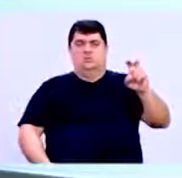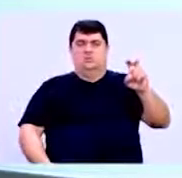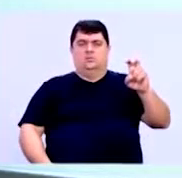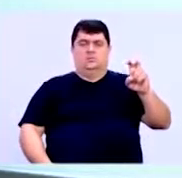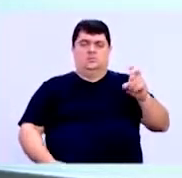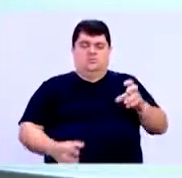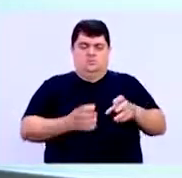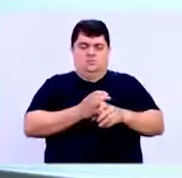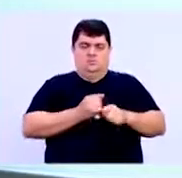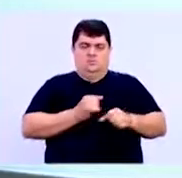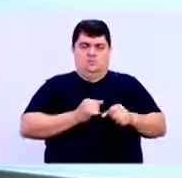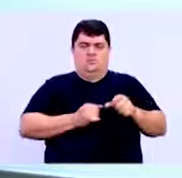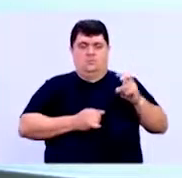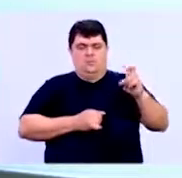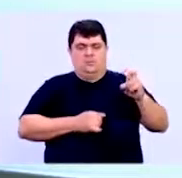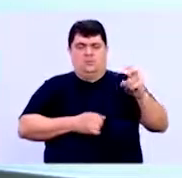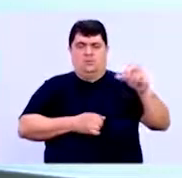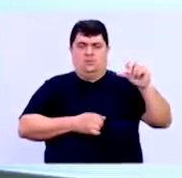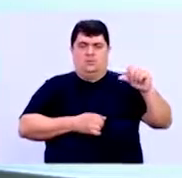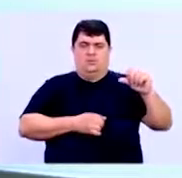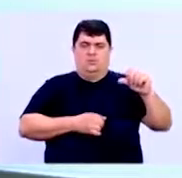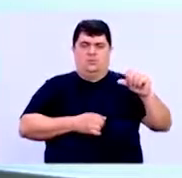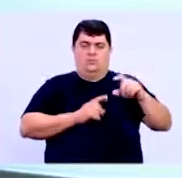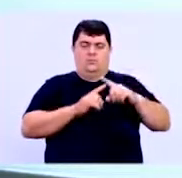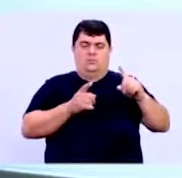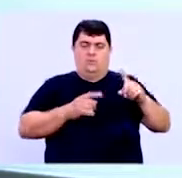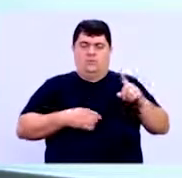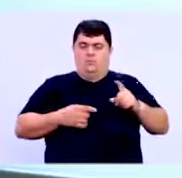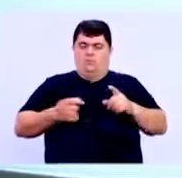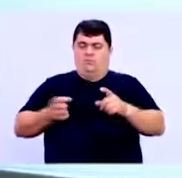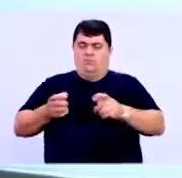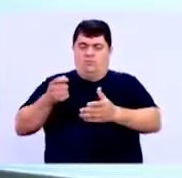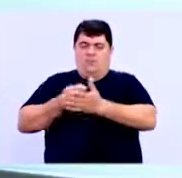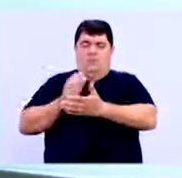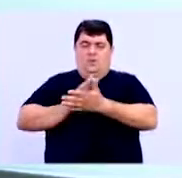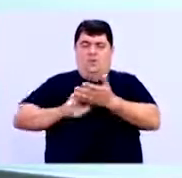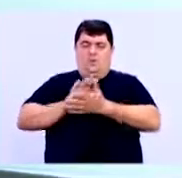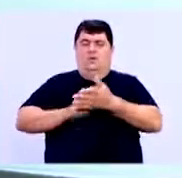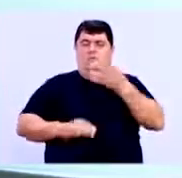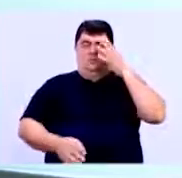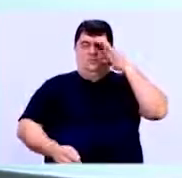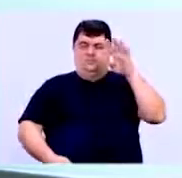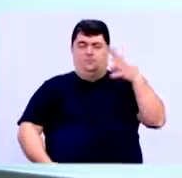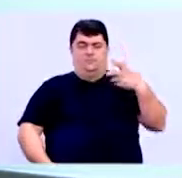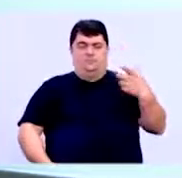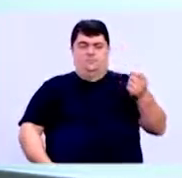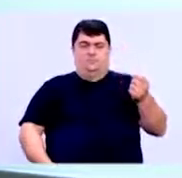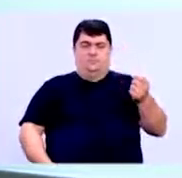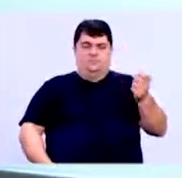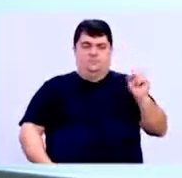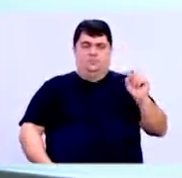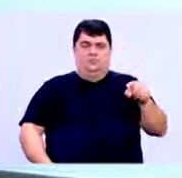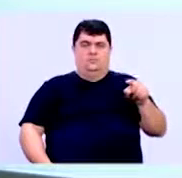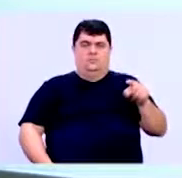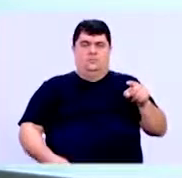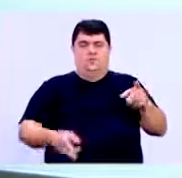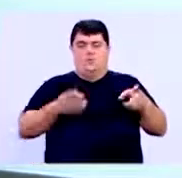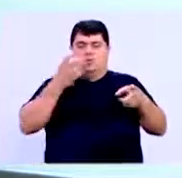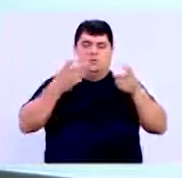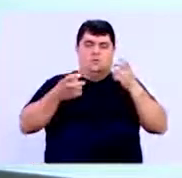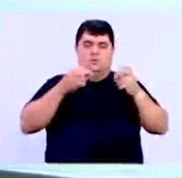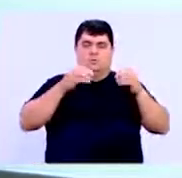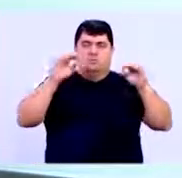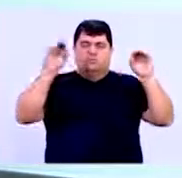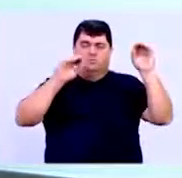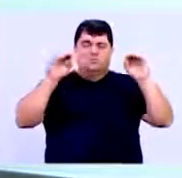15, 20. Só que em compensação, não teve nenhuma saída. Vamos para o quarto dia com R$ 20.000 em caixa. Perceba a montagem desse